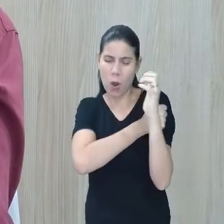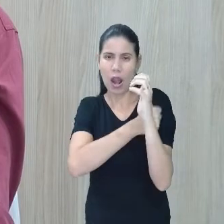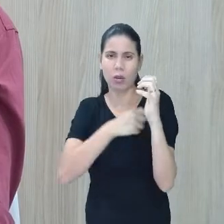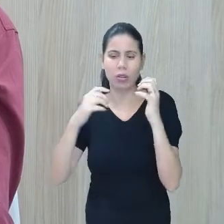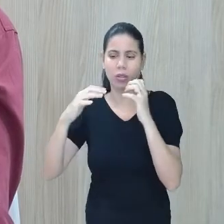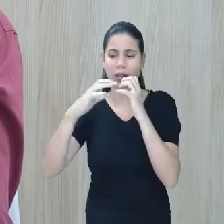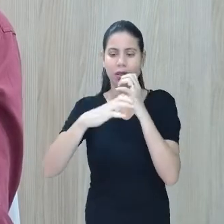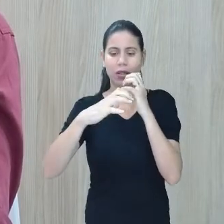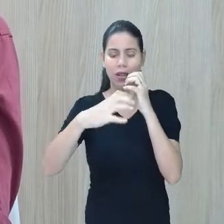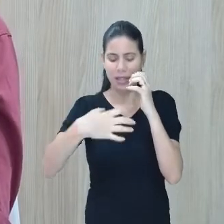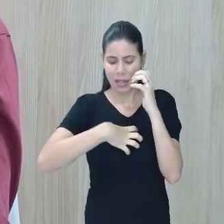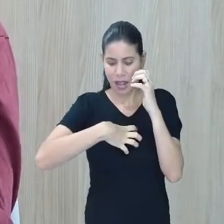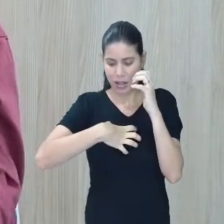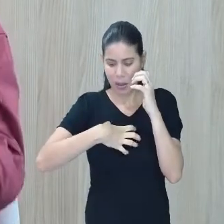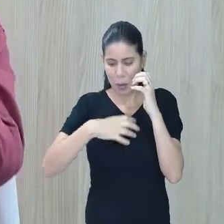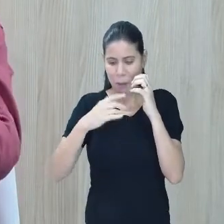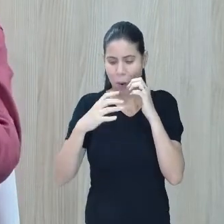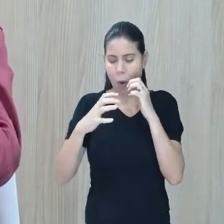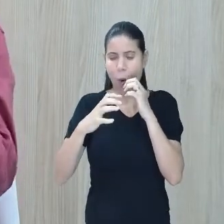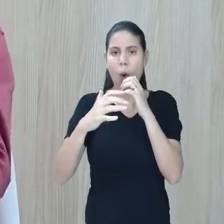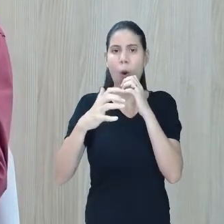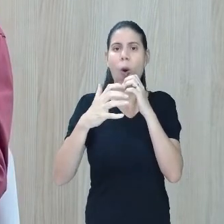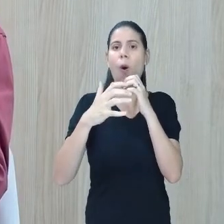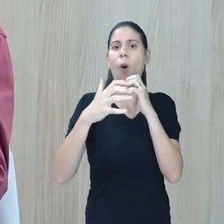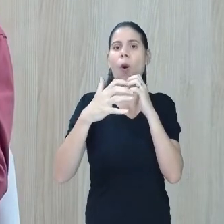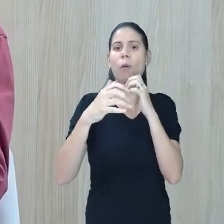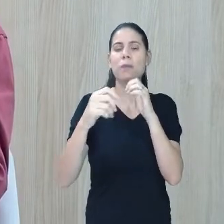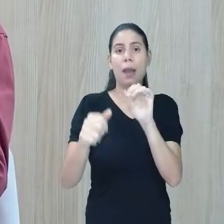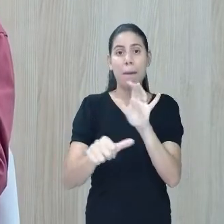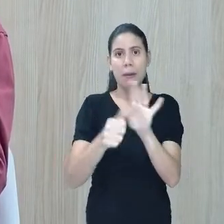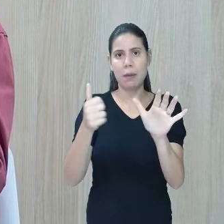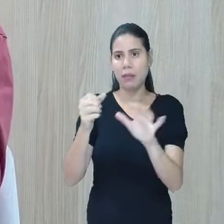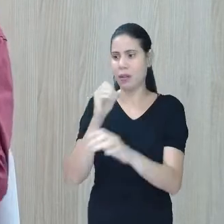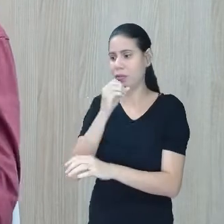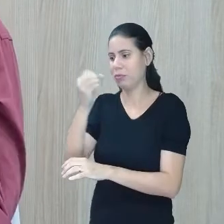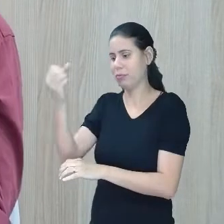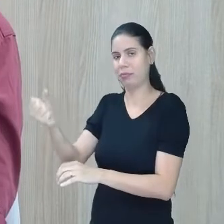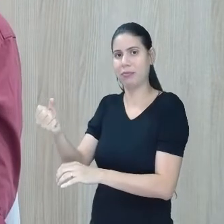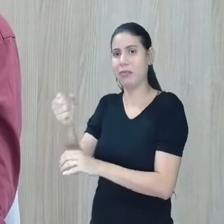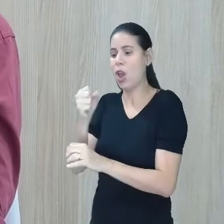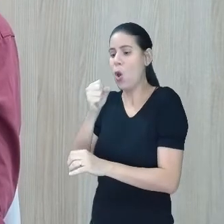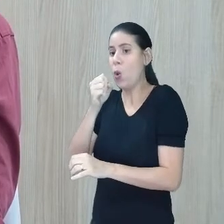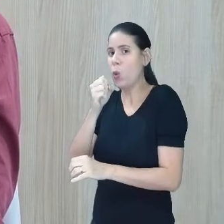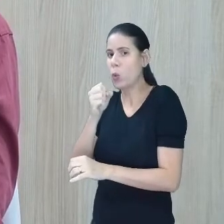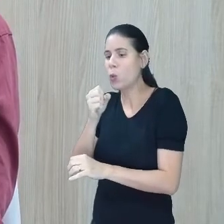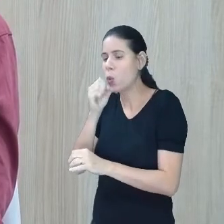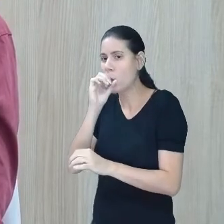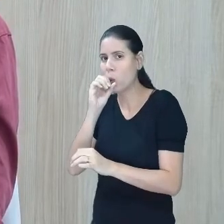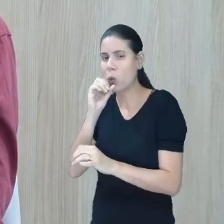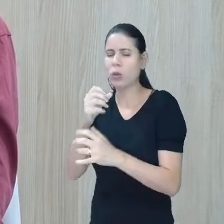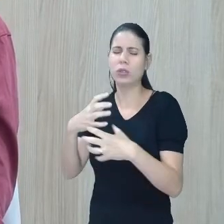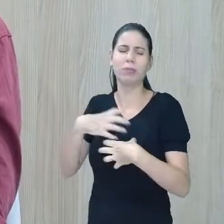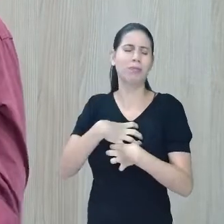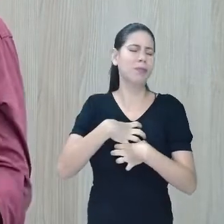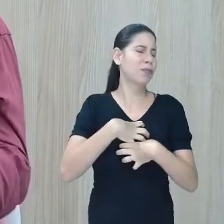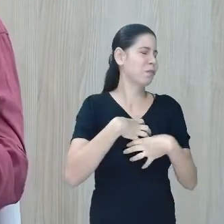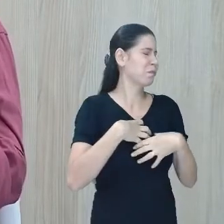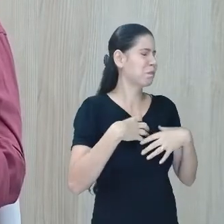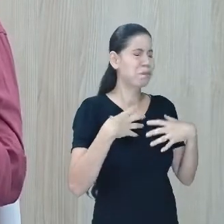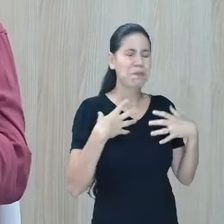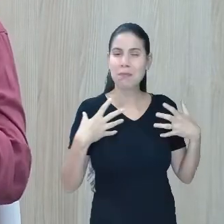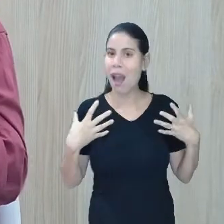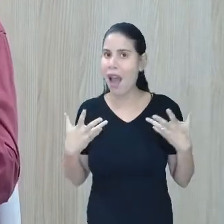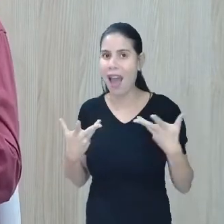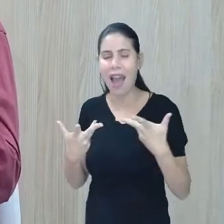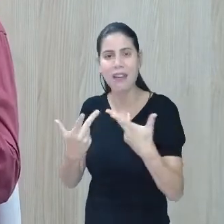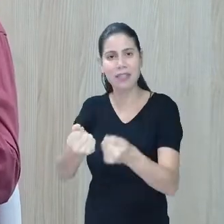vibração. A primeira vez que eu boto para ele soprar no instrumento, é imensurável a sensação. Ele colocar o instrumento na